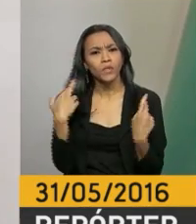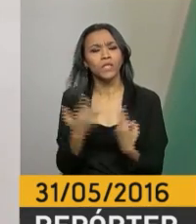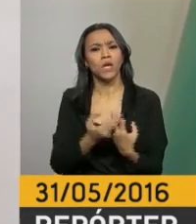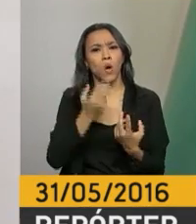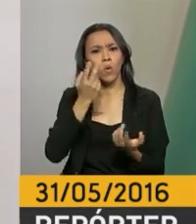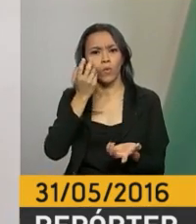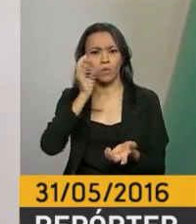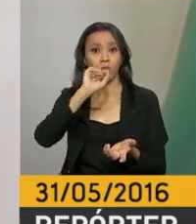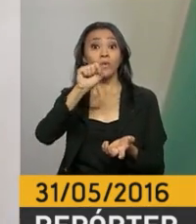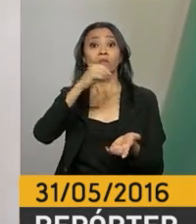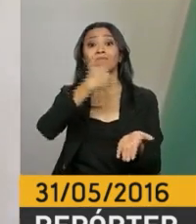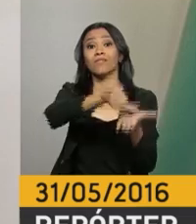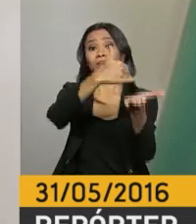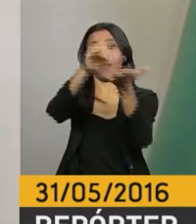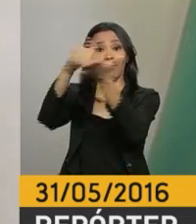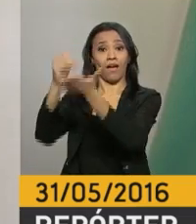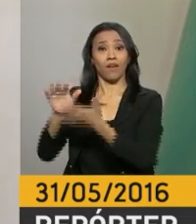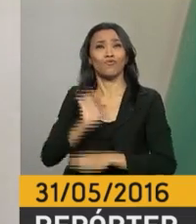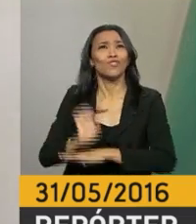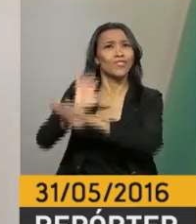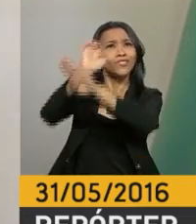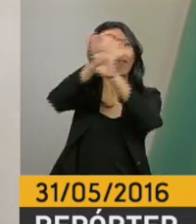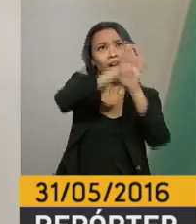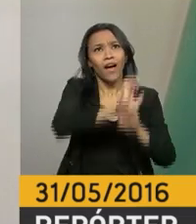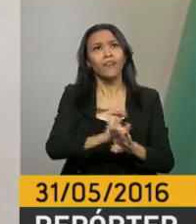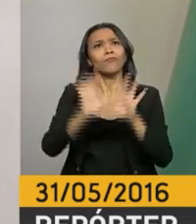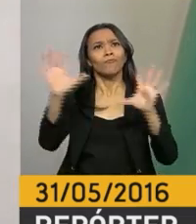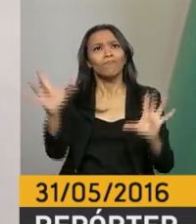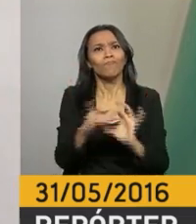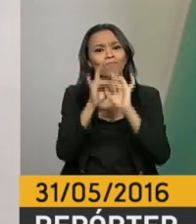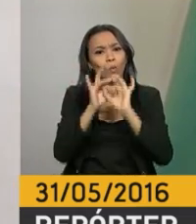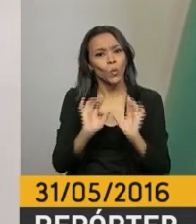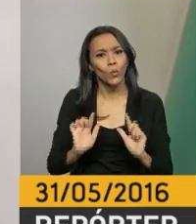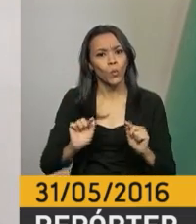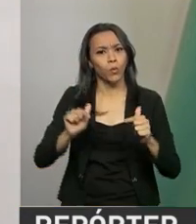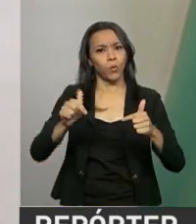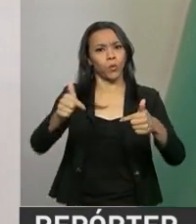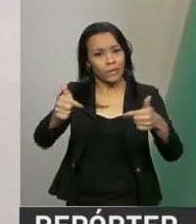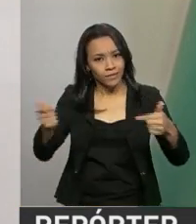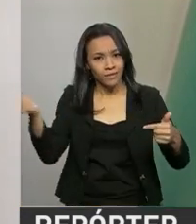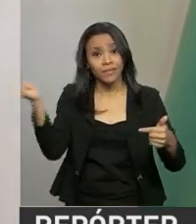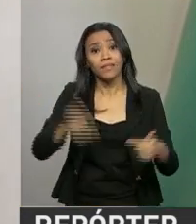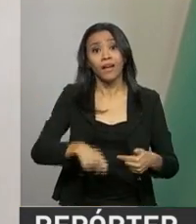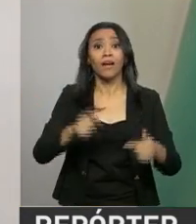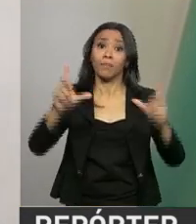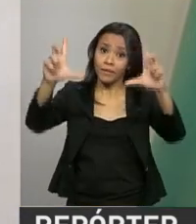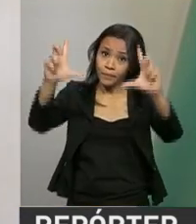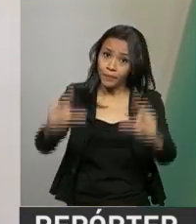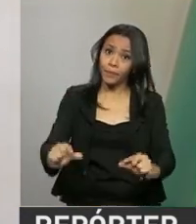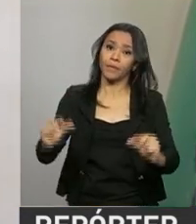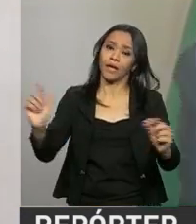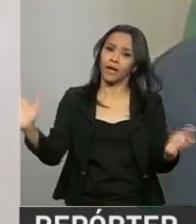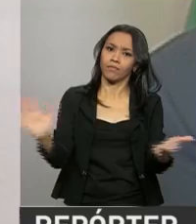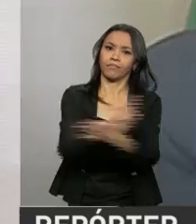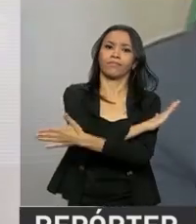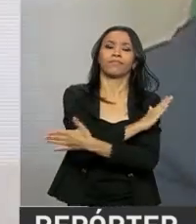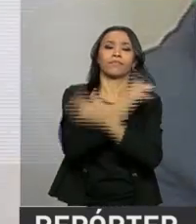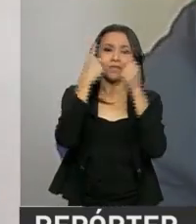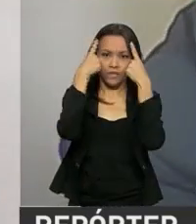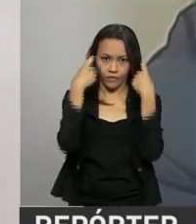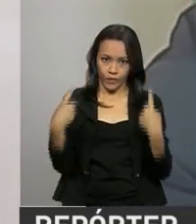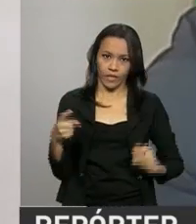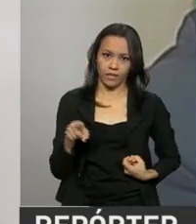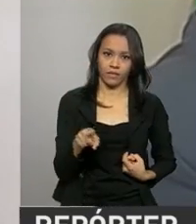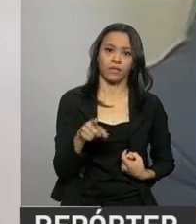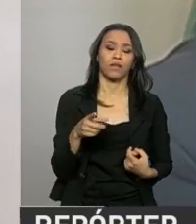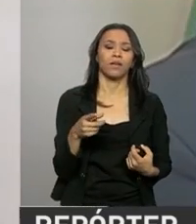pública, todos juntos, mãos dadas, não é? Podem combater essa espécie de violência. Mas é claro, ainda me dizia há